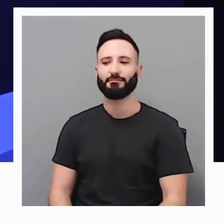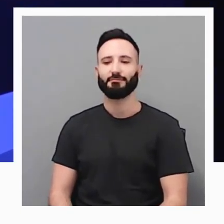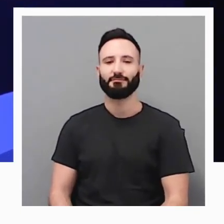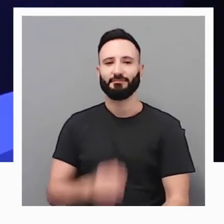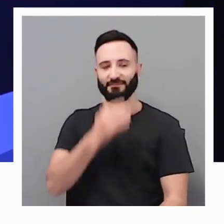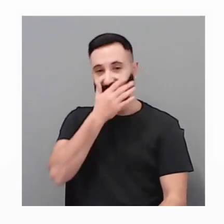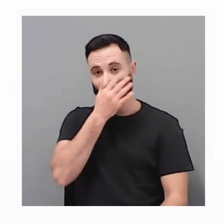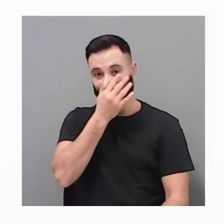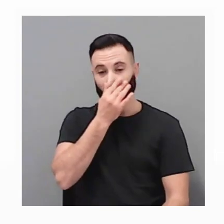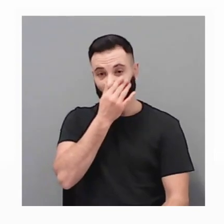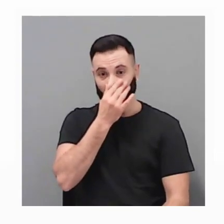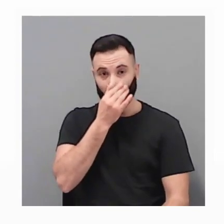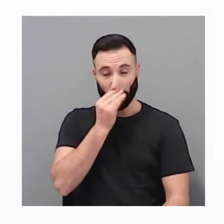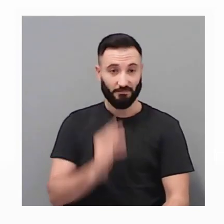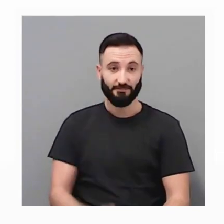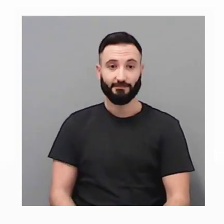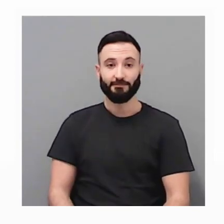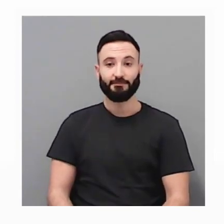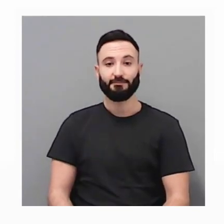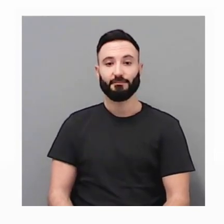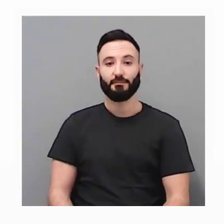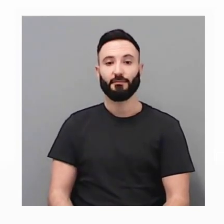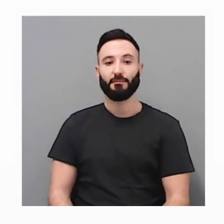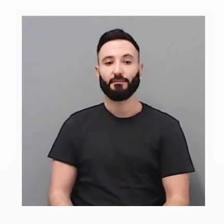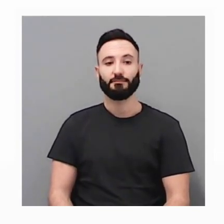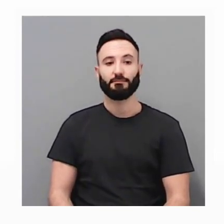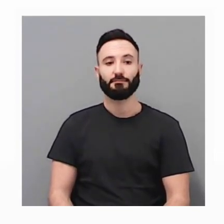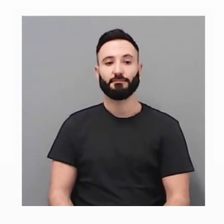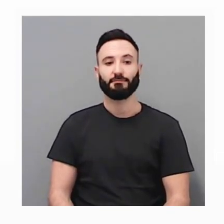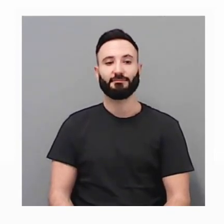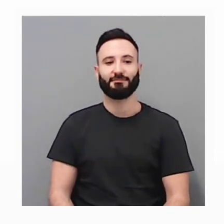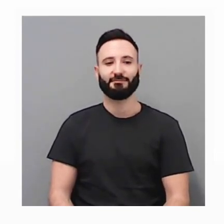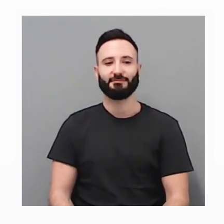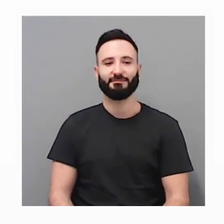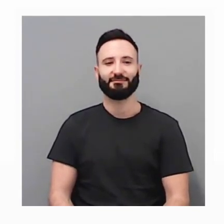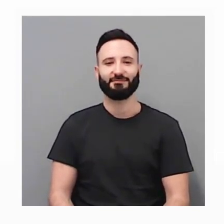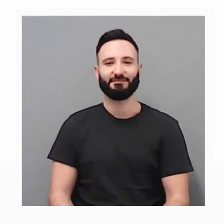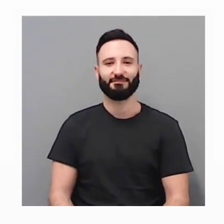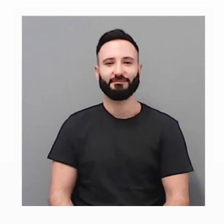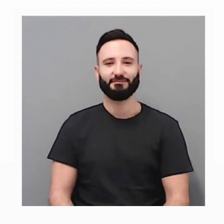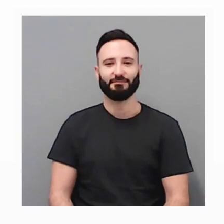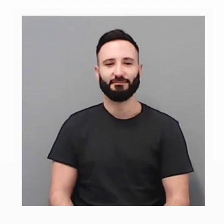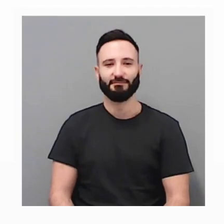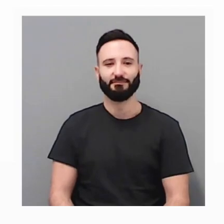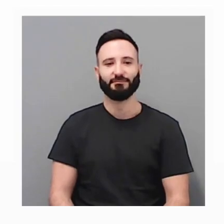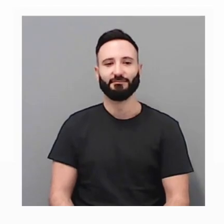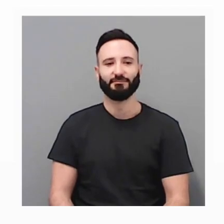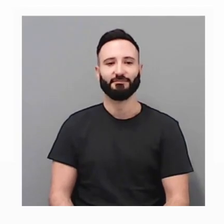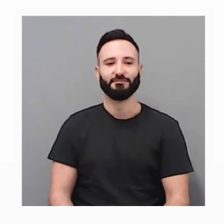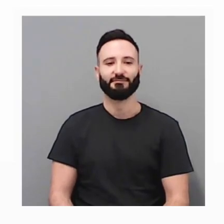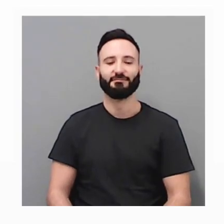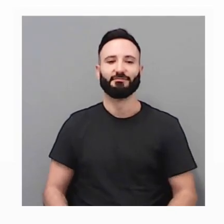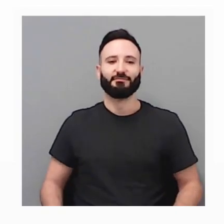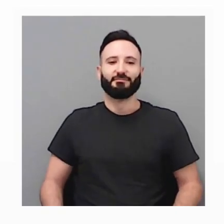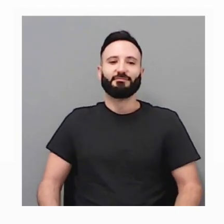É um projeto que, do ponto de vista da sua caracterização, se assenta em termos do objeto que está aqui